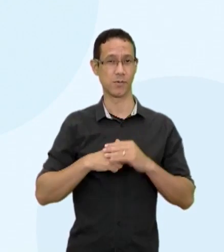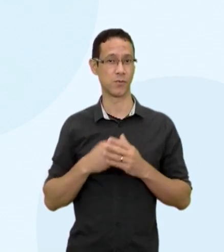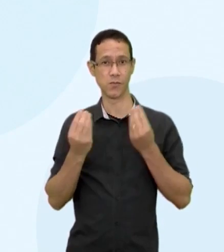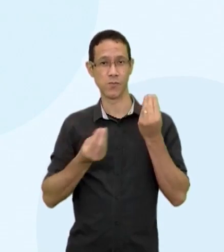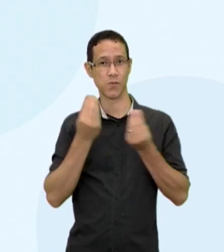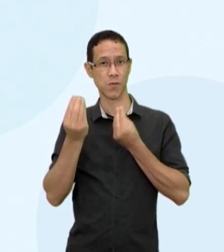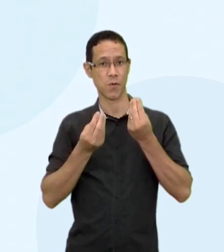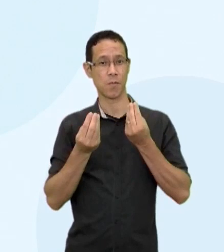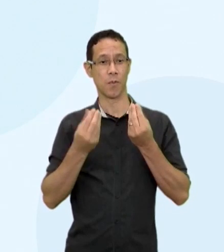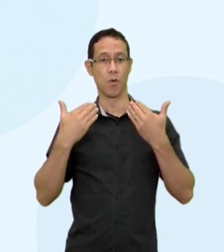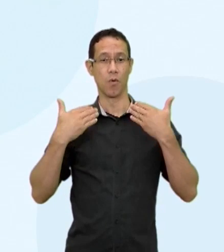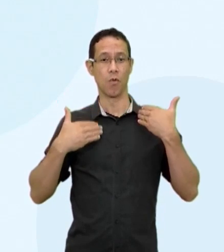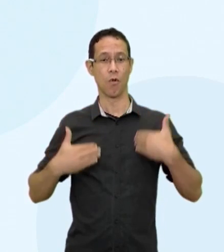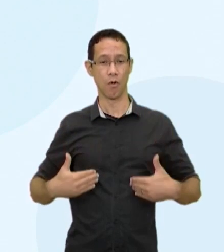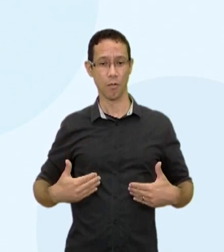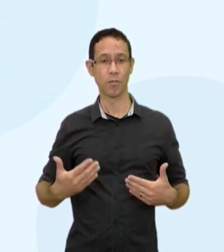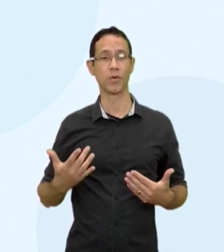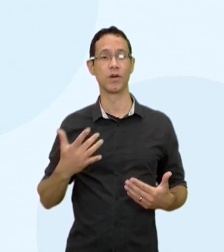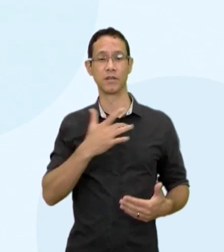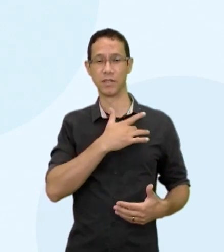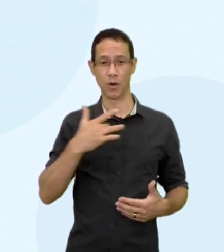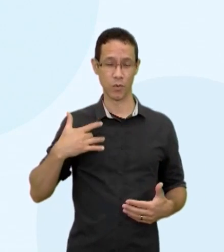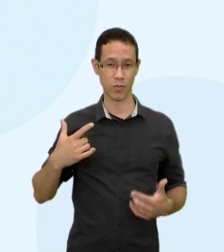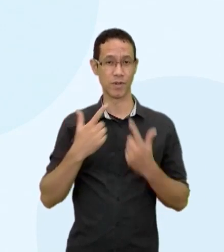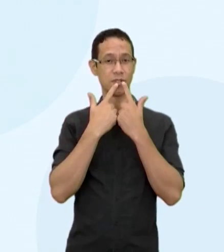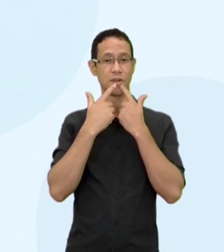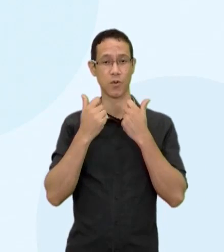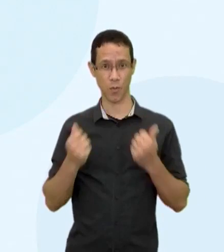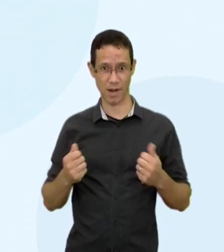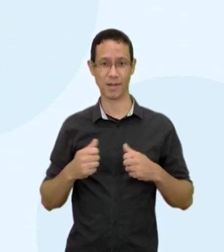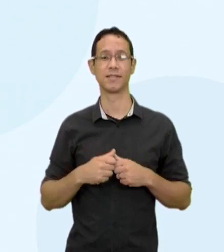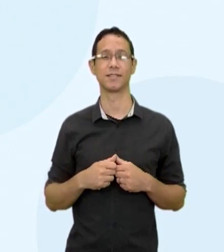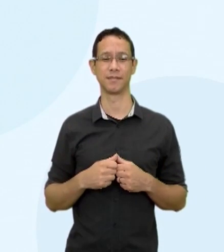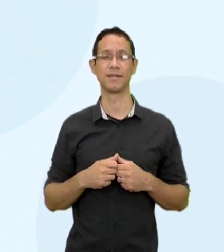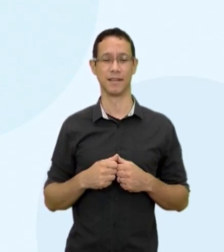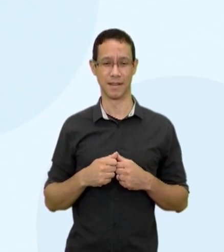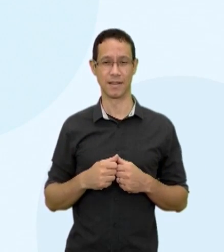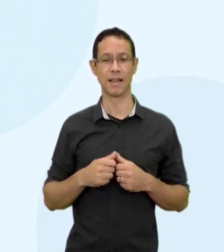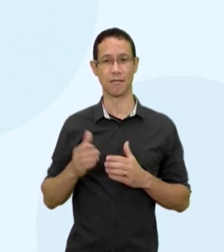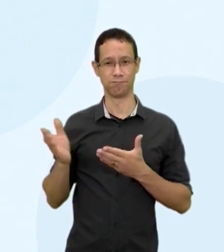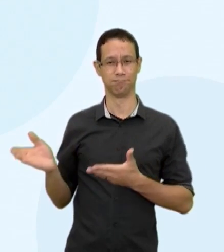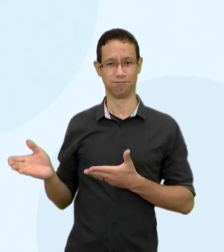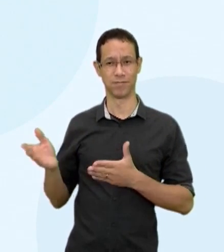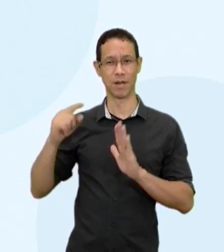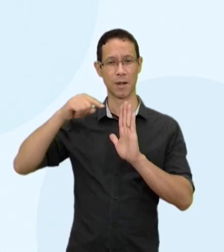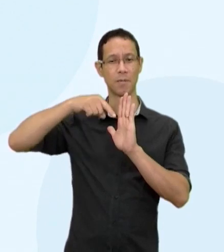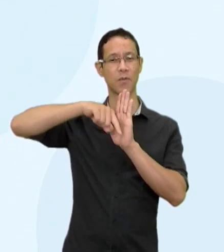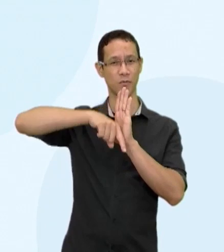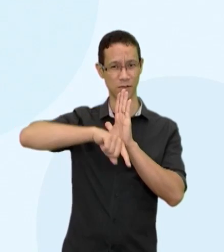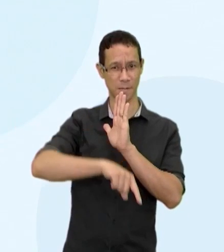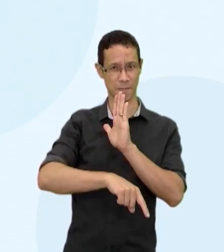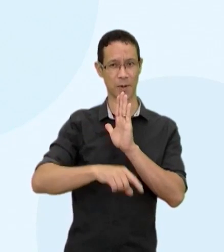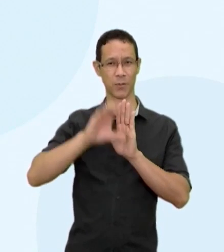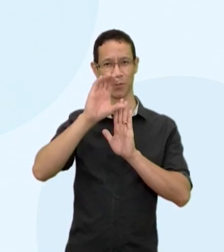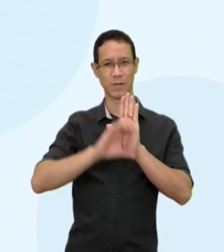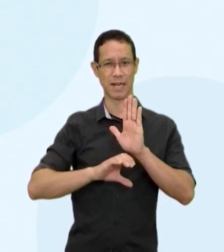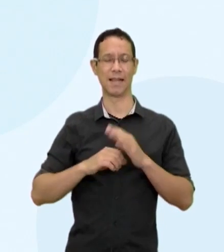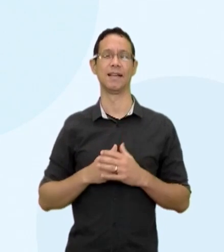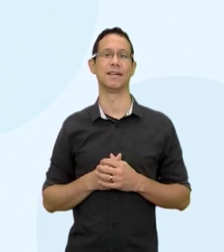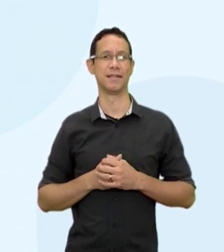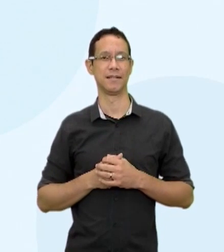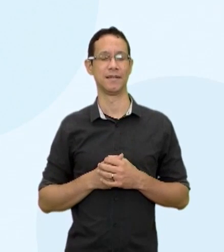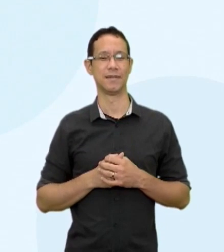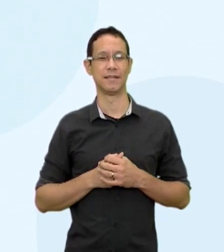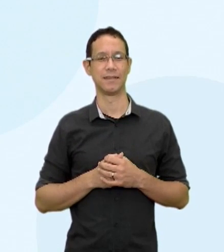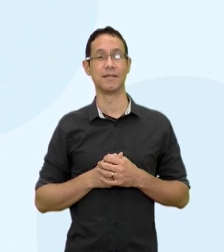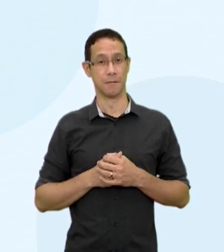corpo, saúde e linguagens. Então, esse é o nosso aprofundamento curricular. Então, vamos lá, olha só. Então,